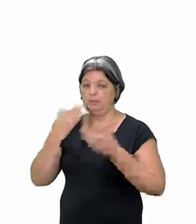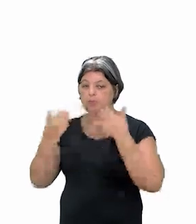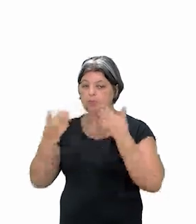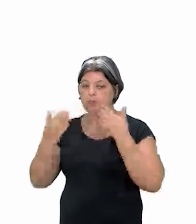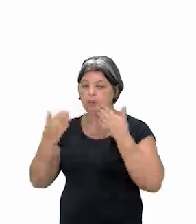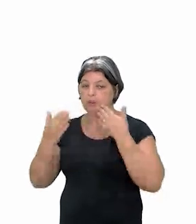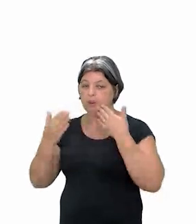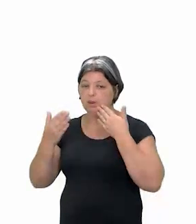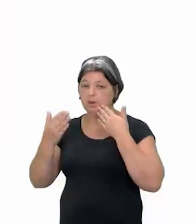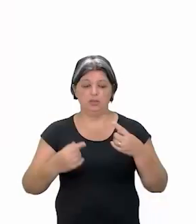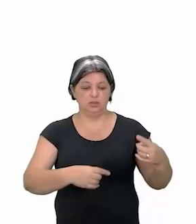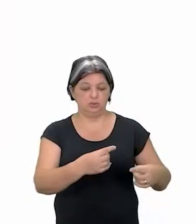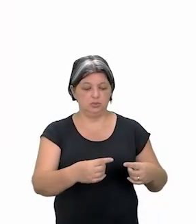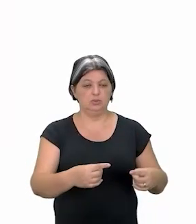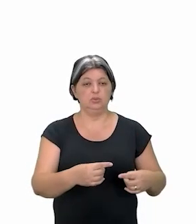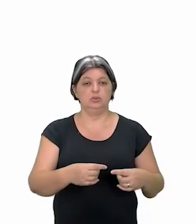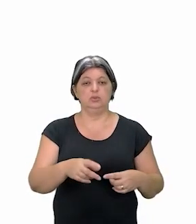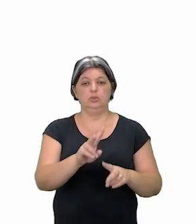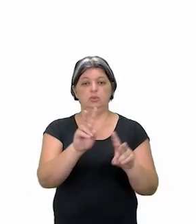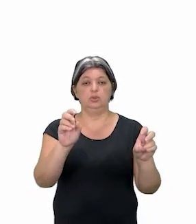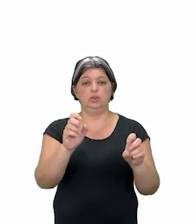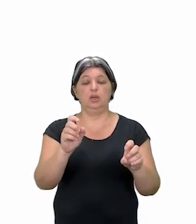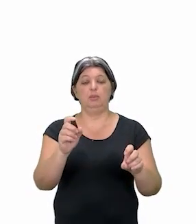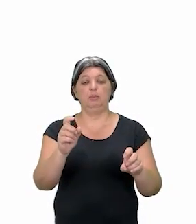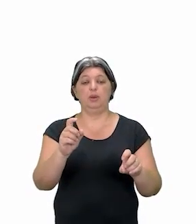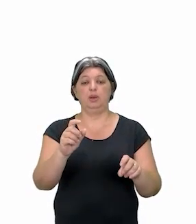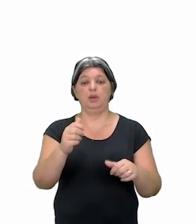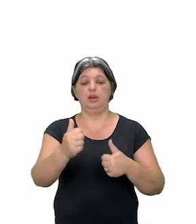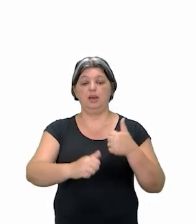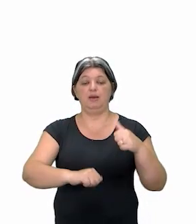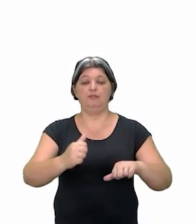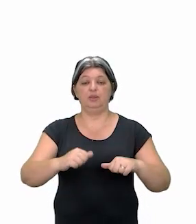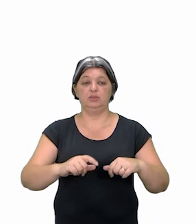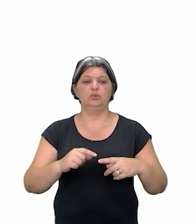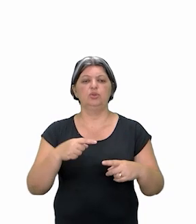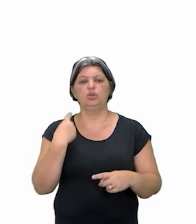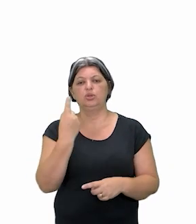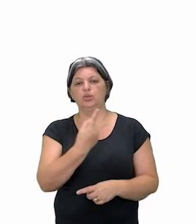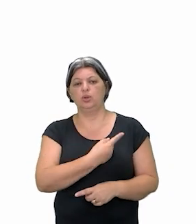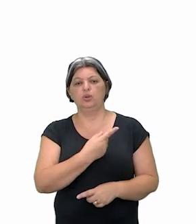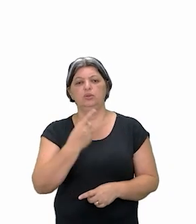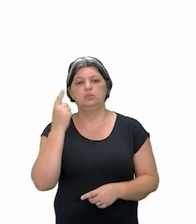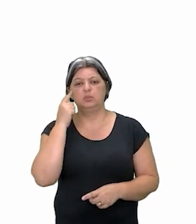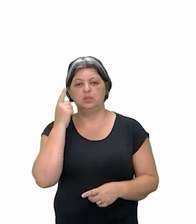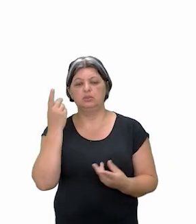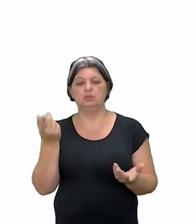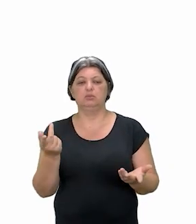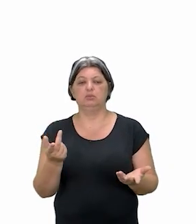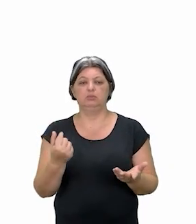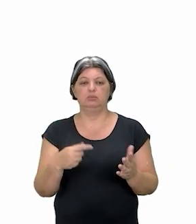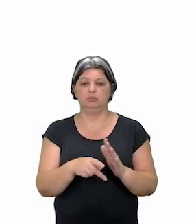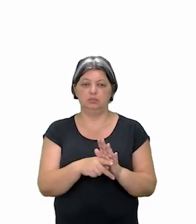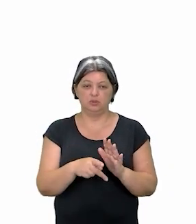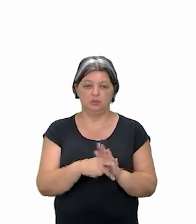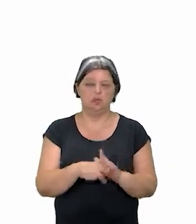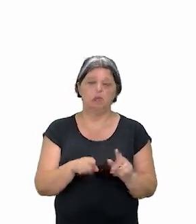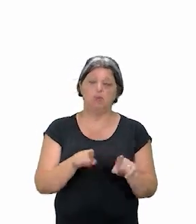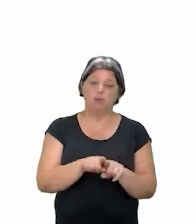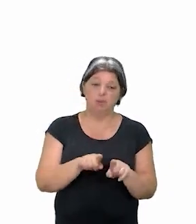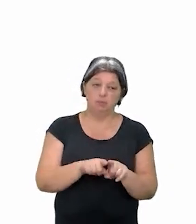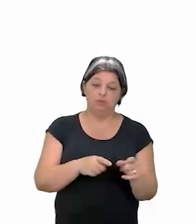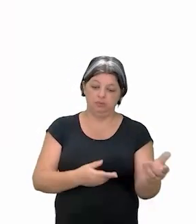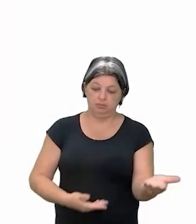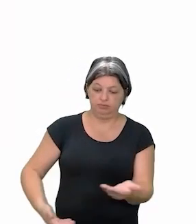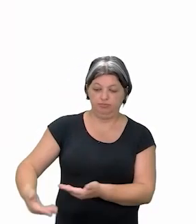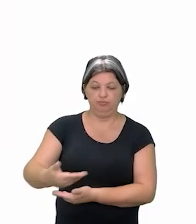meu meio sobre avaliação? E o que eu penso, o que nós pensamos, por que não também trazer essa discussão para o coletivo? O